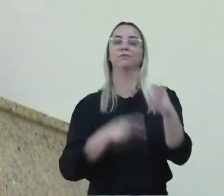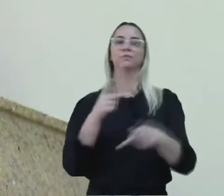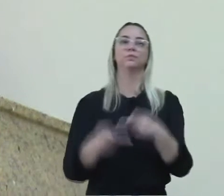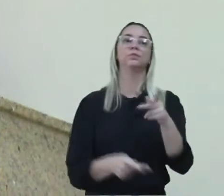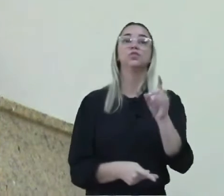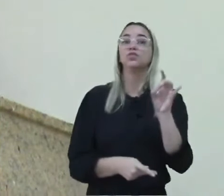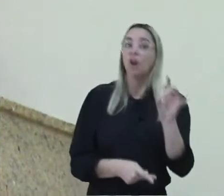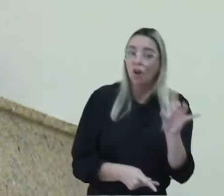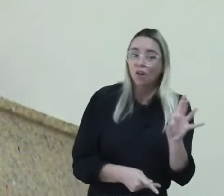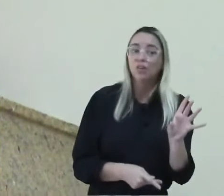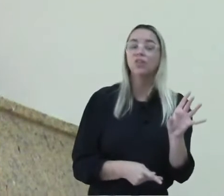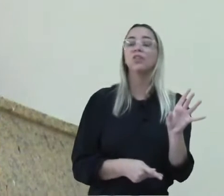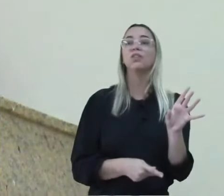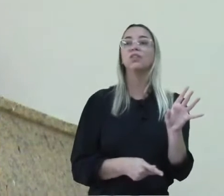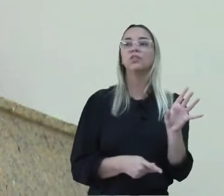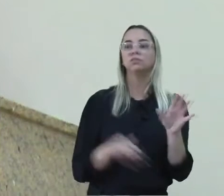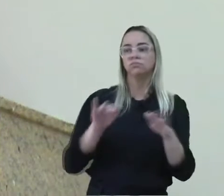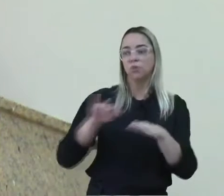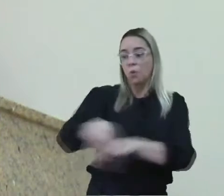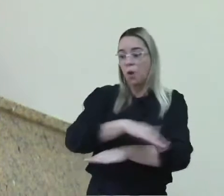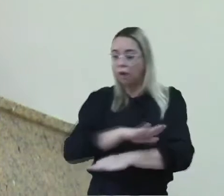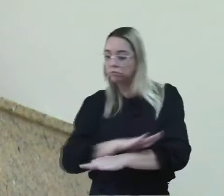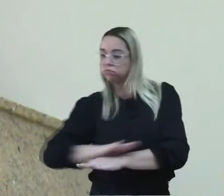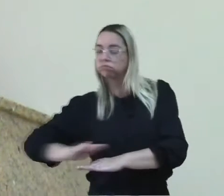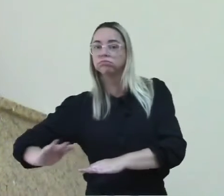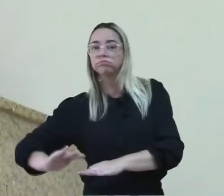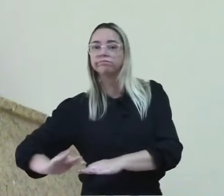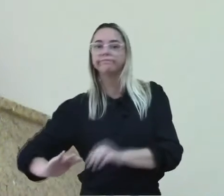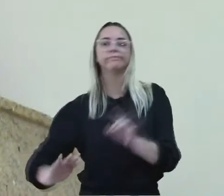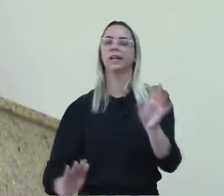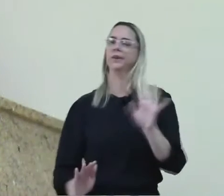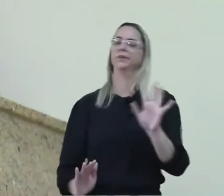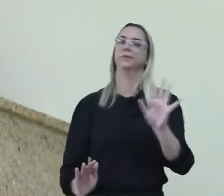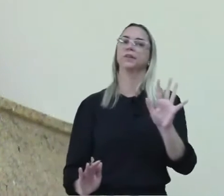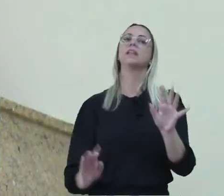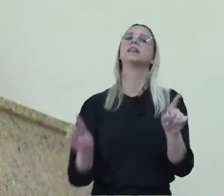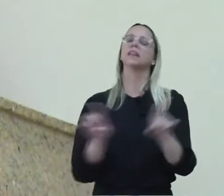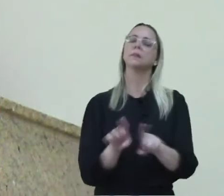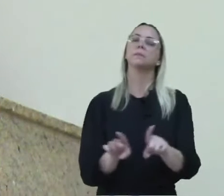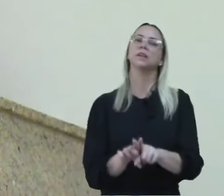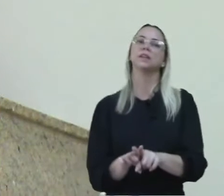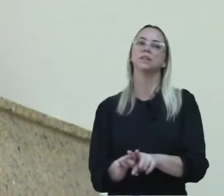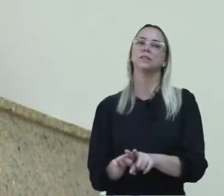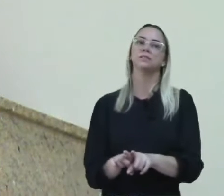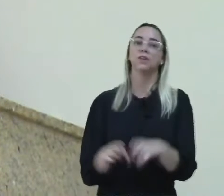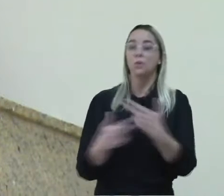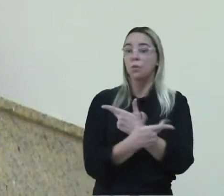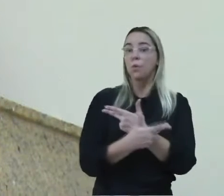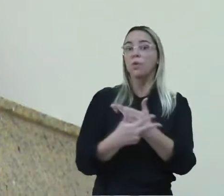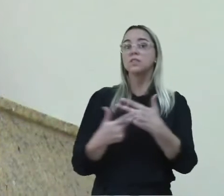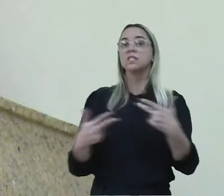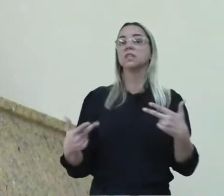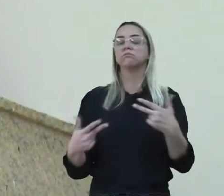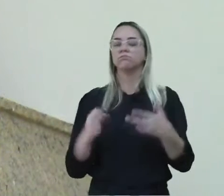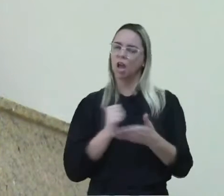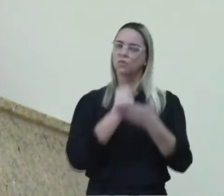da questão desse calçamento, mas também na aquisição de equipamentos que tem